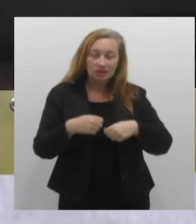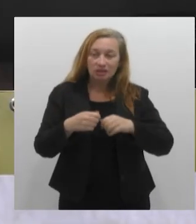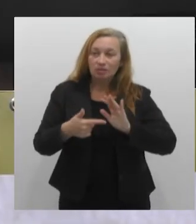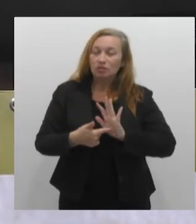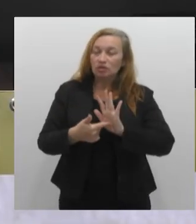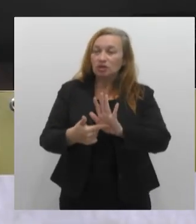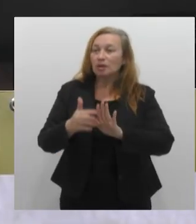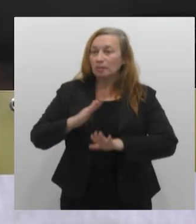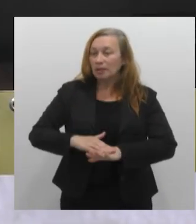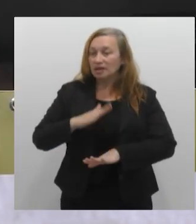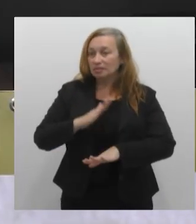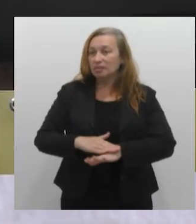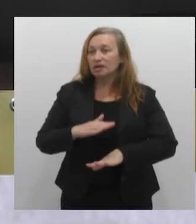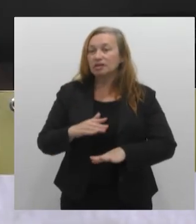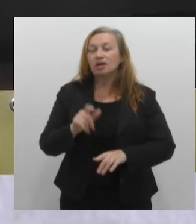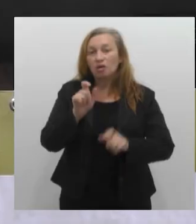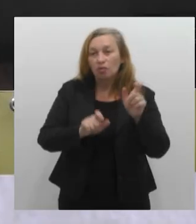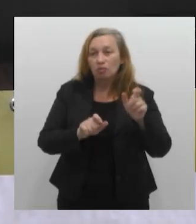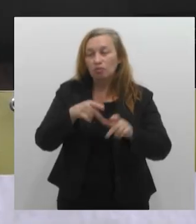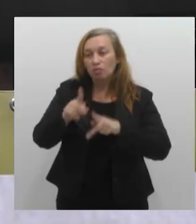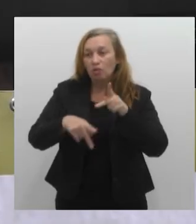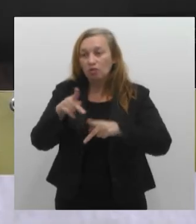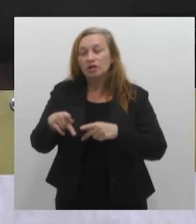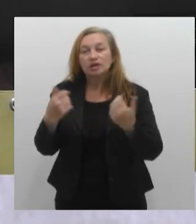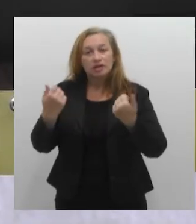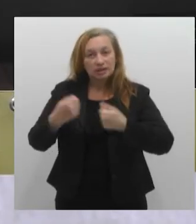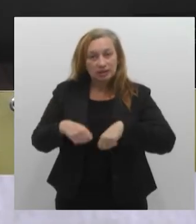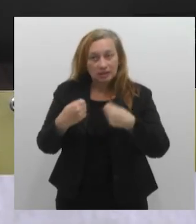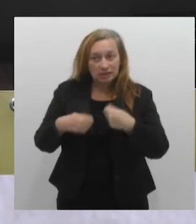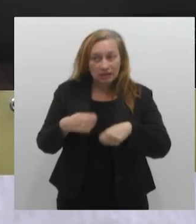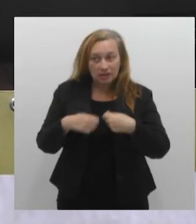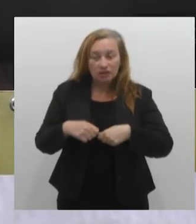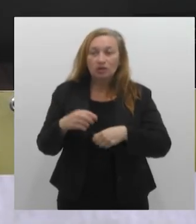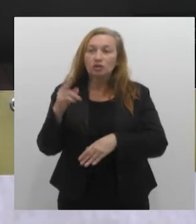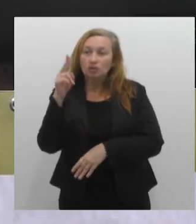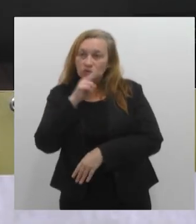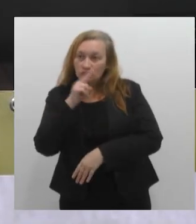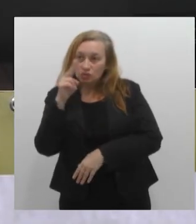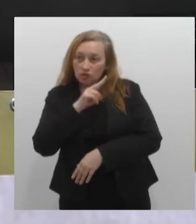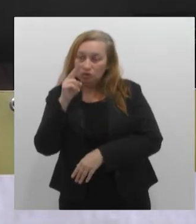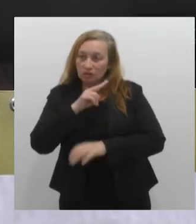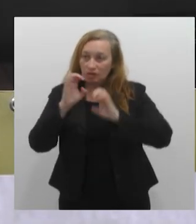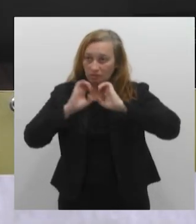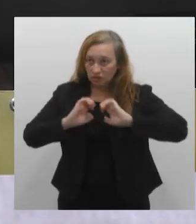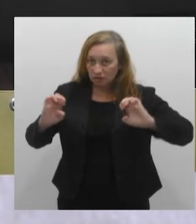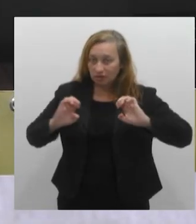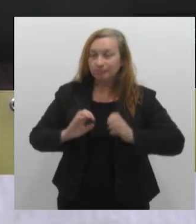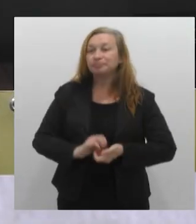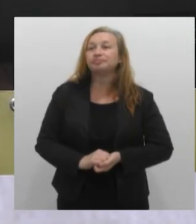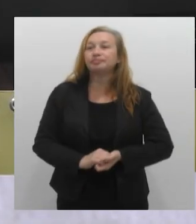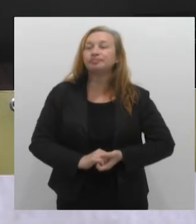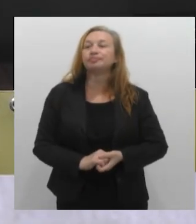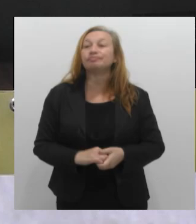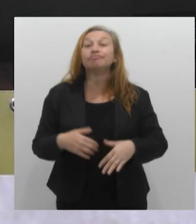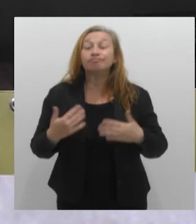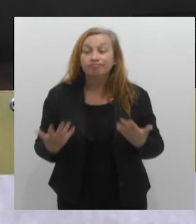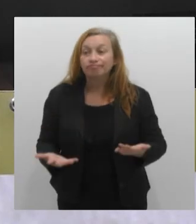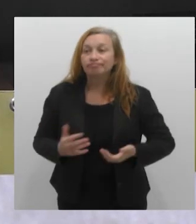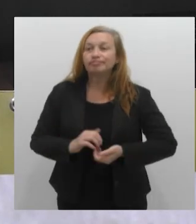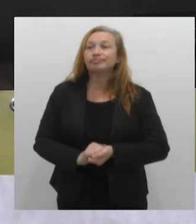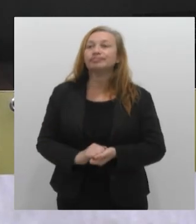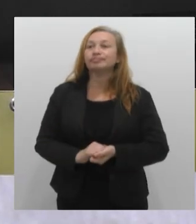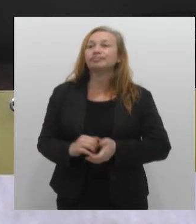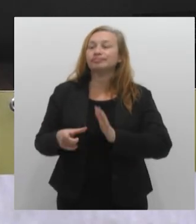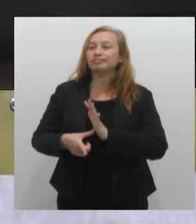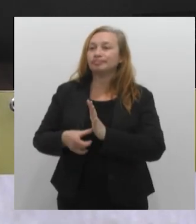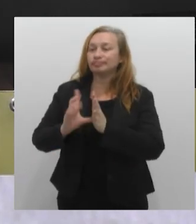mostrar ao povo, porque é necessário e urgente evangelizar. Então,